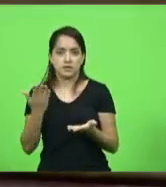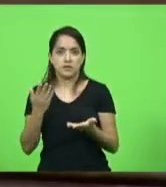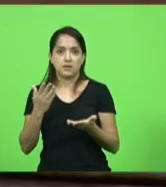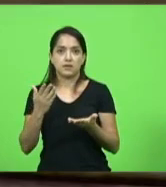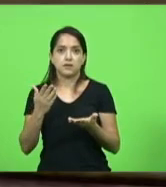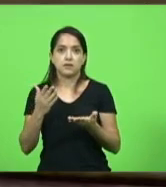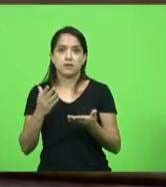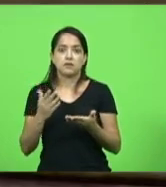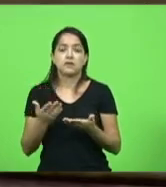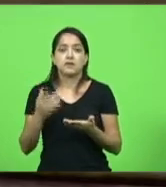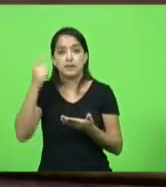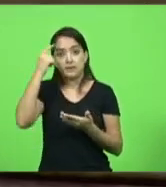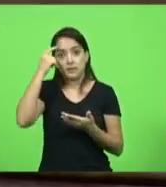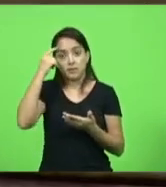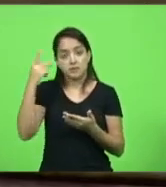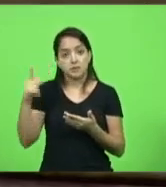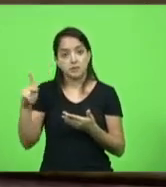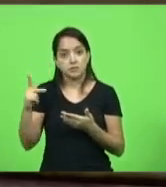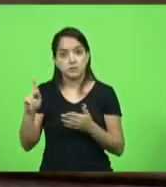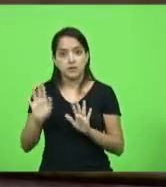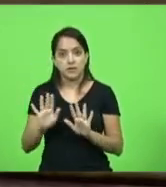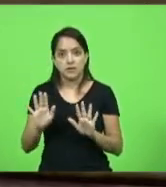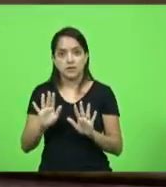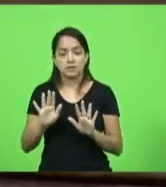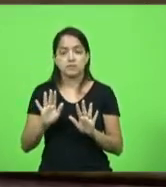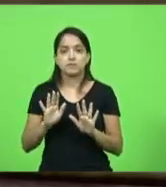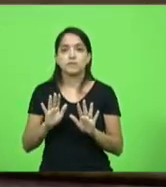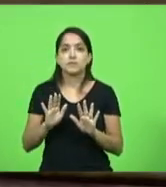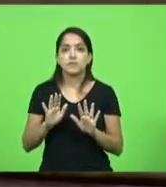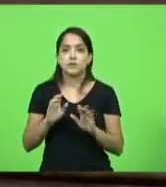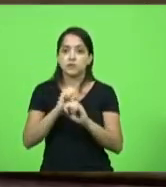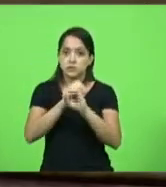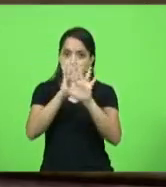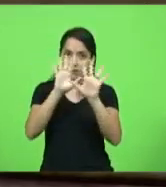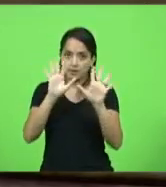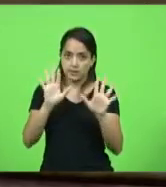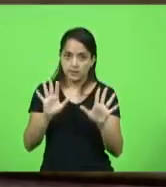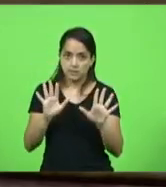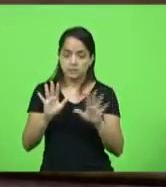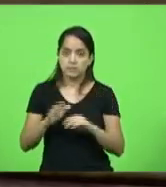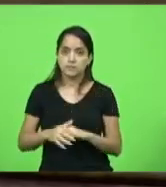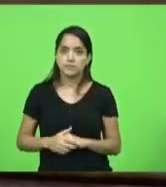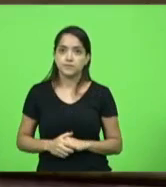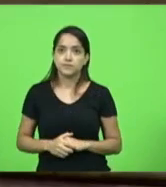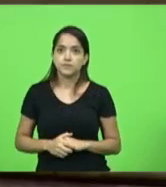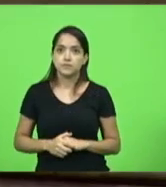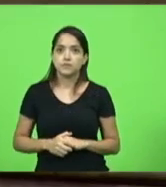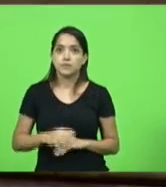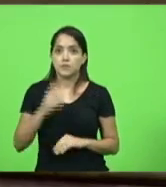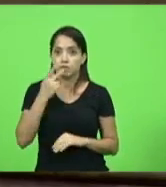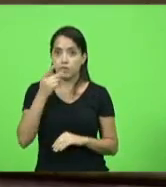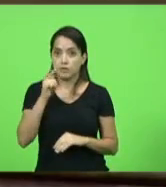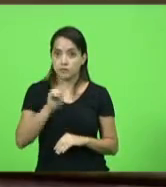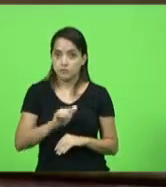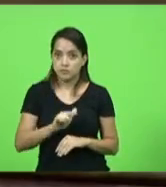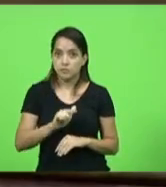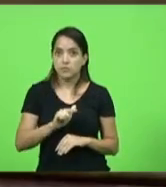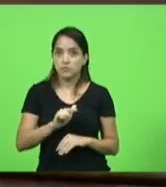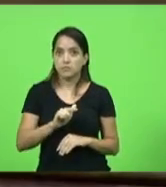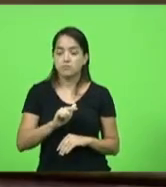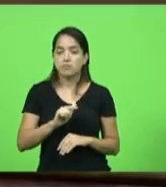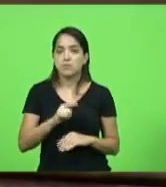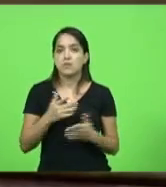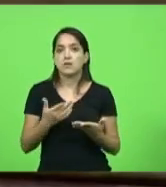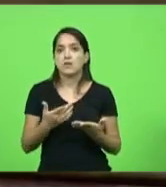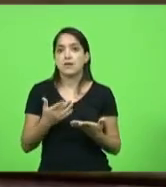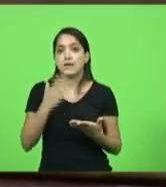ela não tentou influenciar, e isso eu quero aqui deixar o meu depoimento. Repito, sou favorável ao mérito, acho